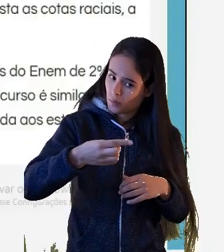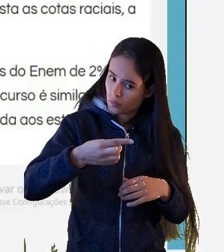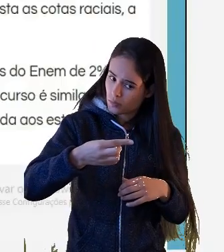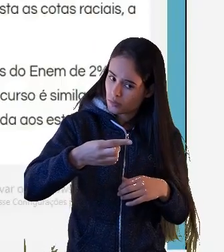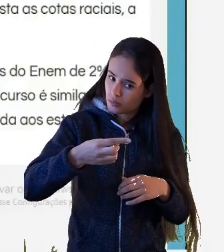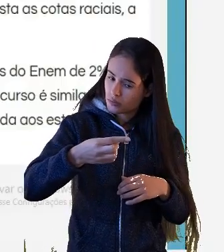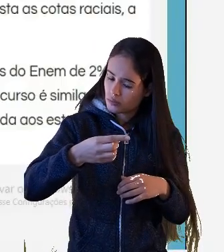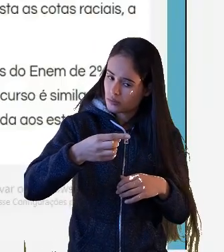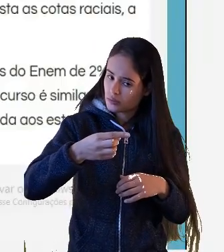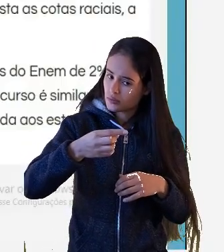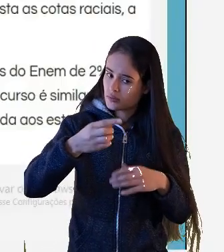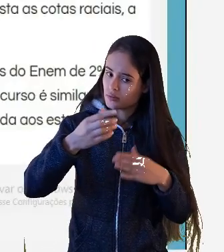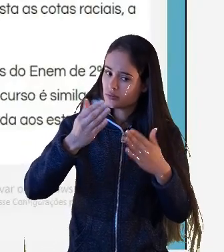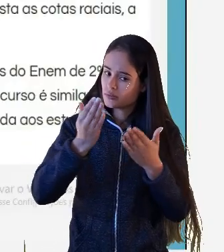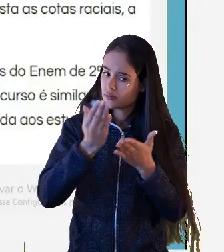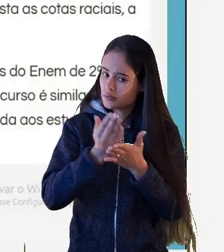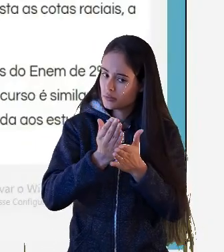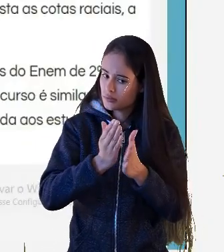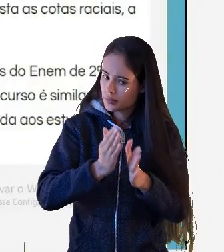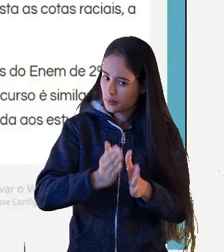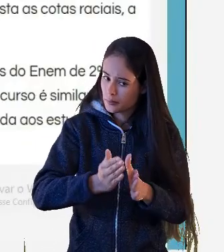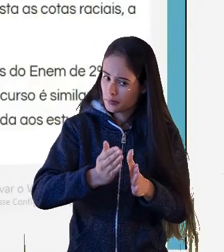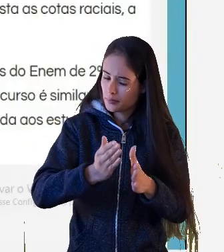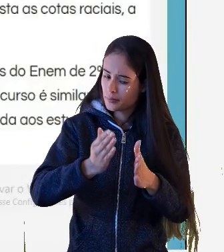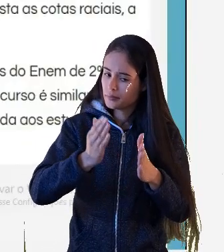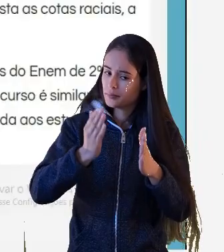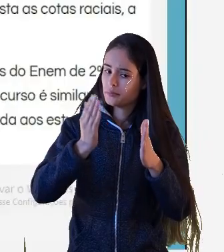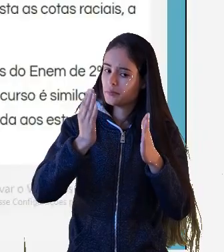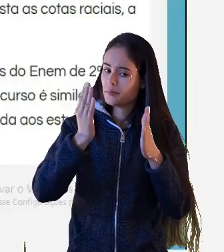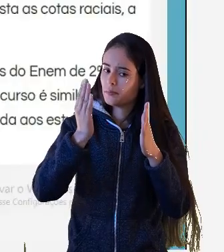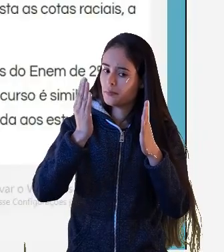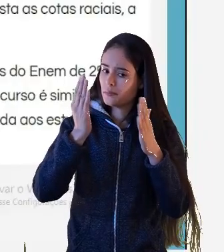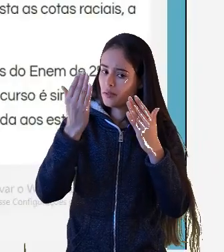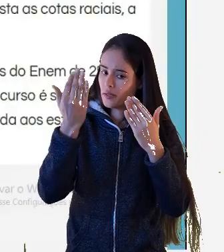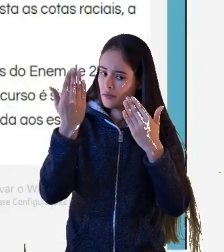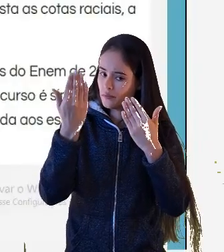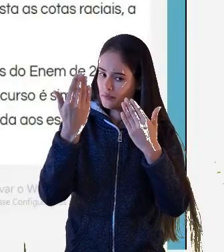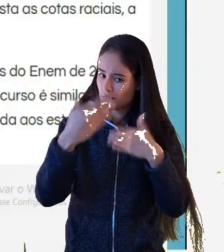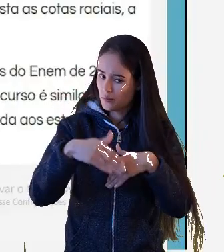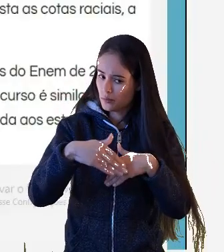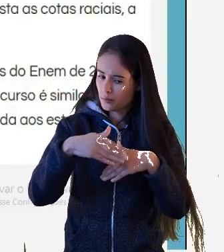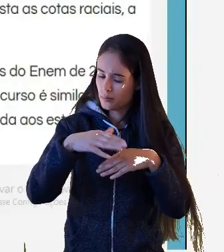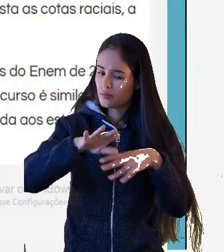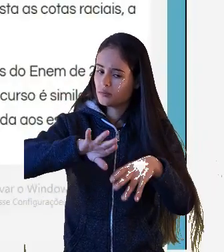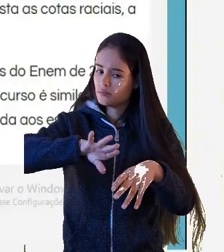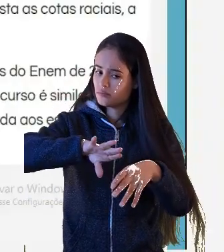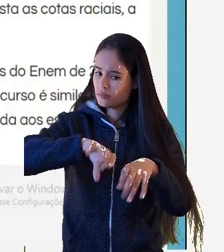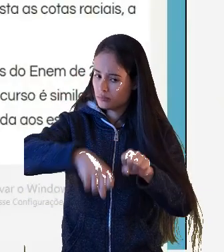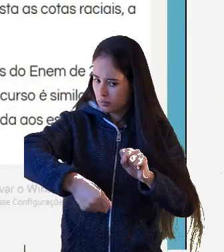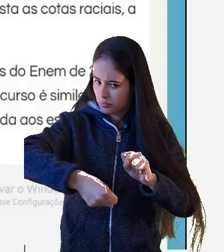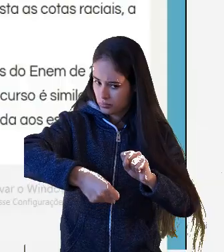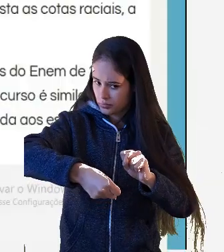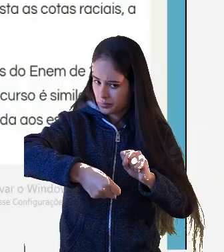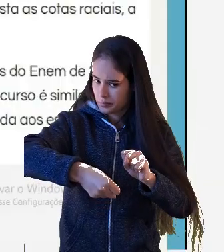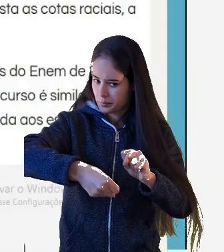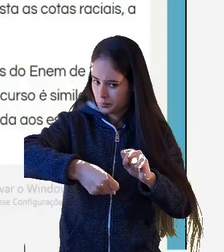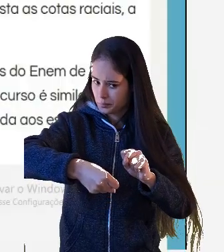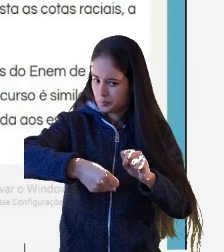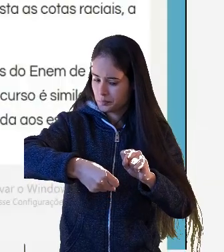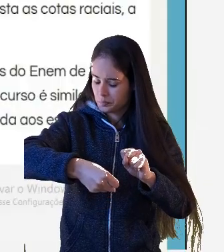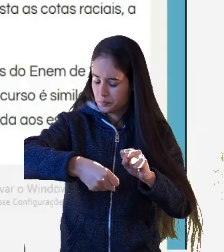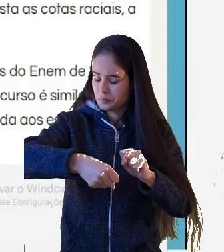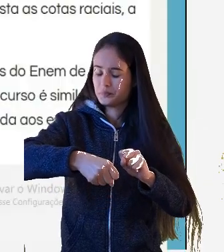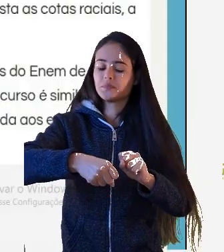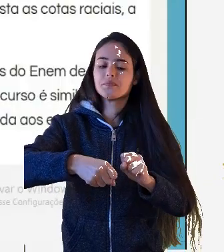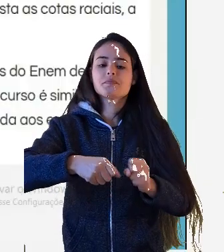banca, né, o governo exige isso, né, que exige isso. E depois a gente vai formar as bancas, né? Então